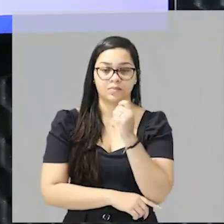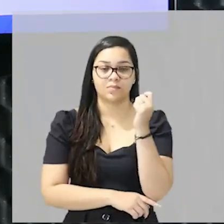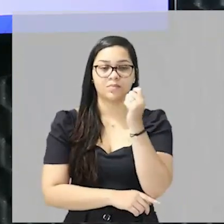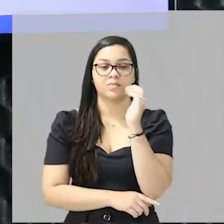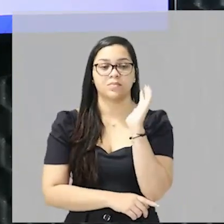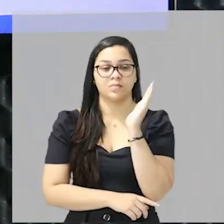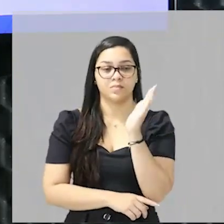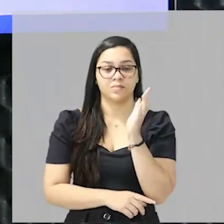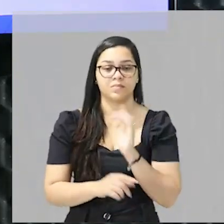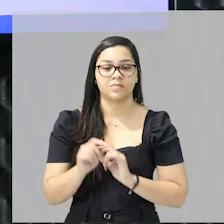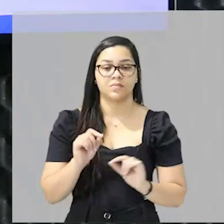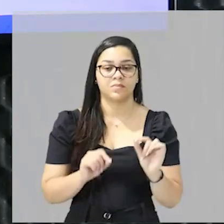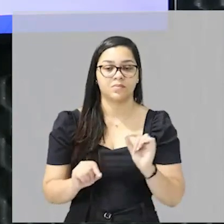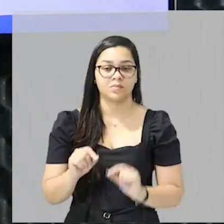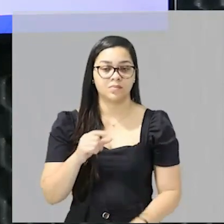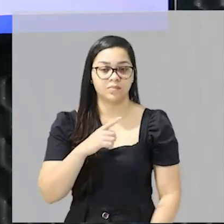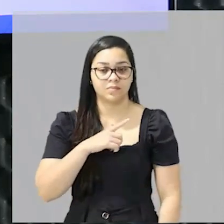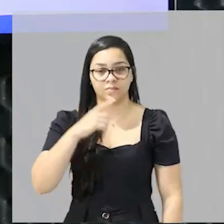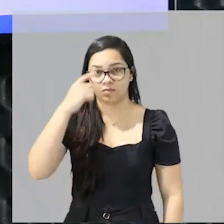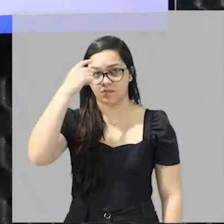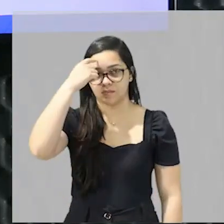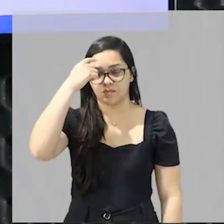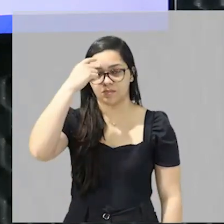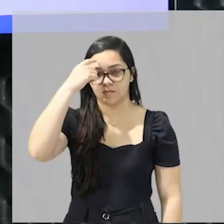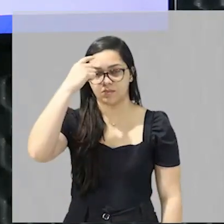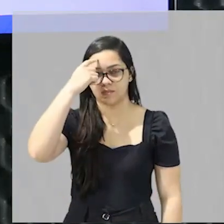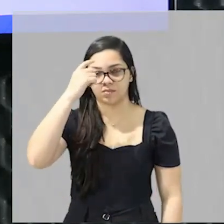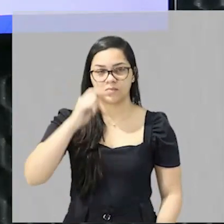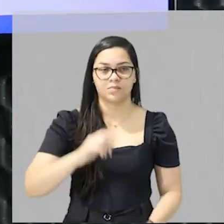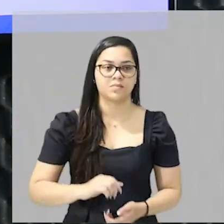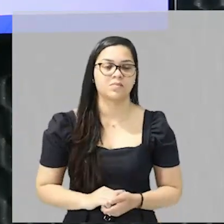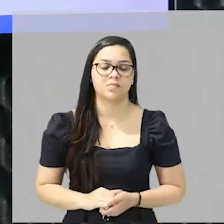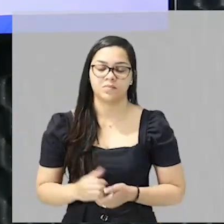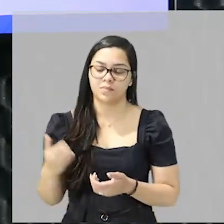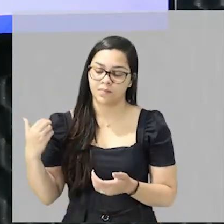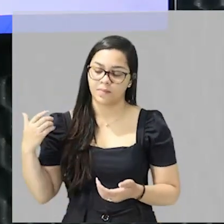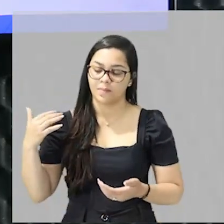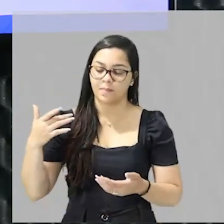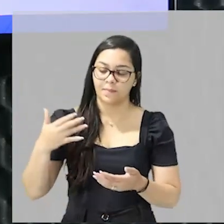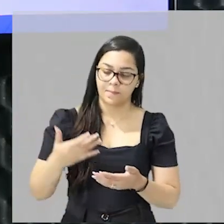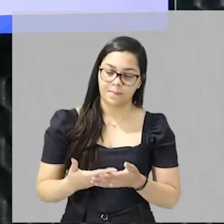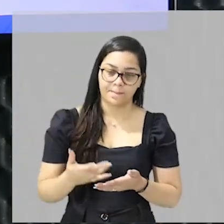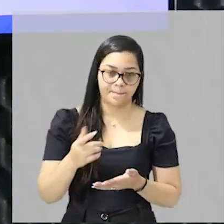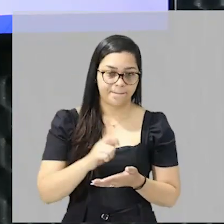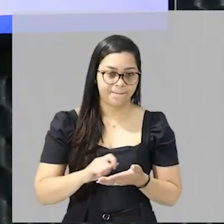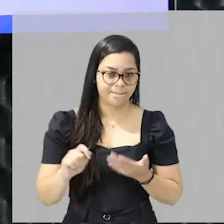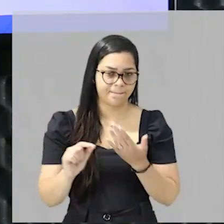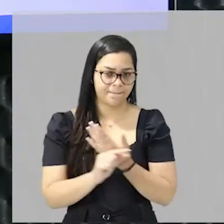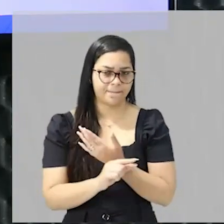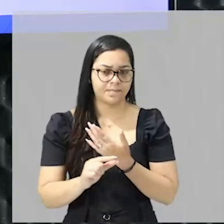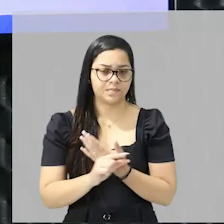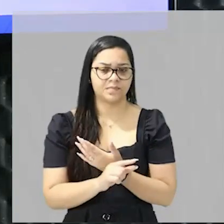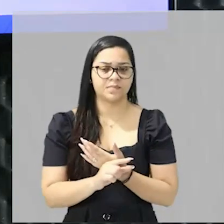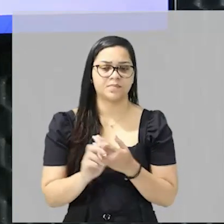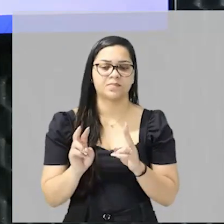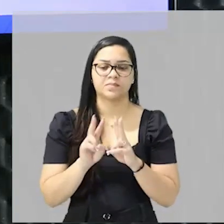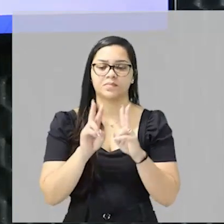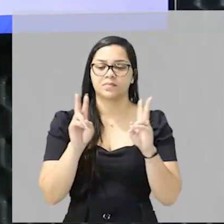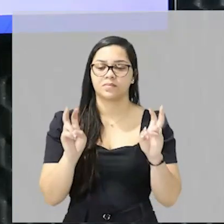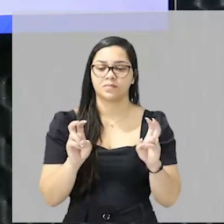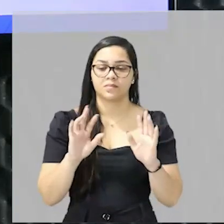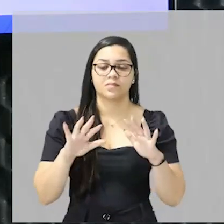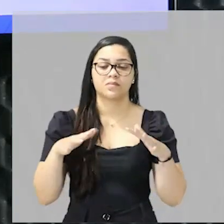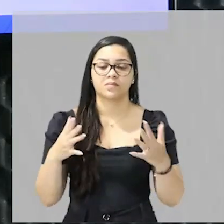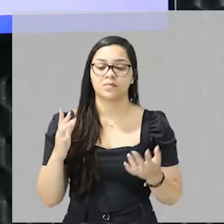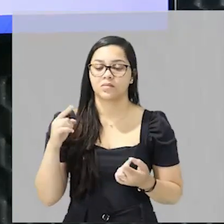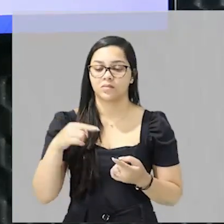te dá uma ideia. O foco da pergunta é a trajetória dessa escritora. Esse texto, qual é o